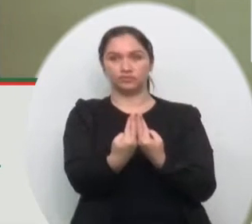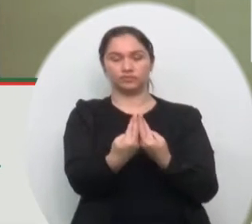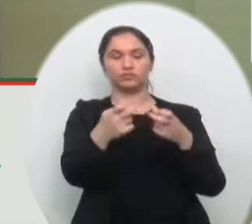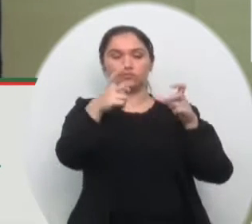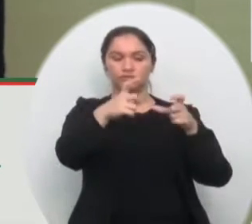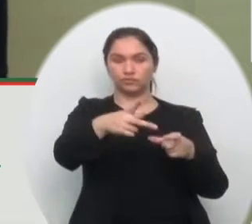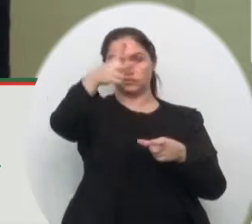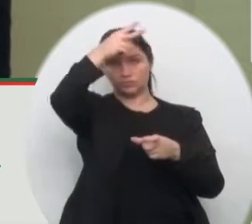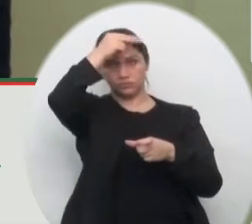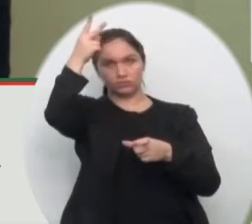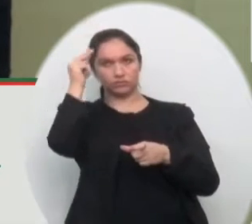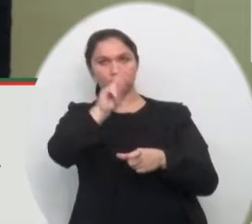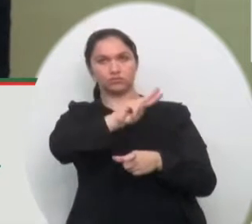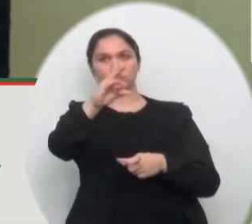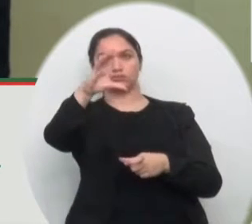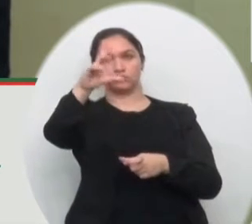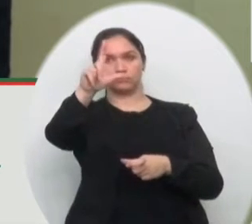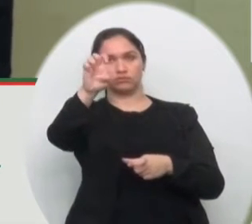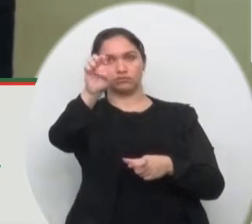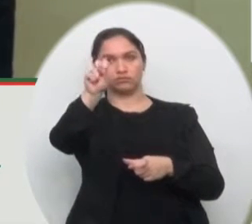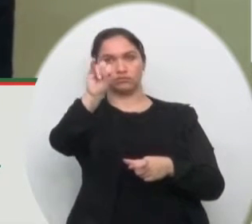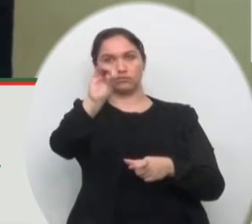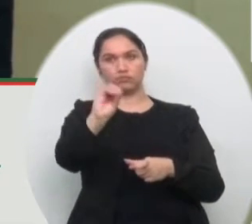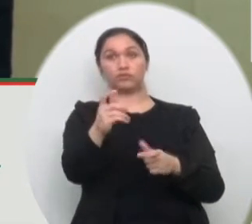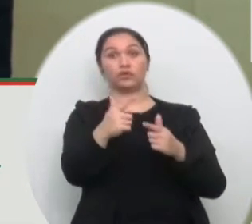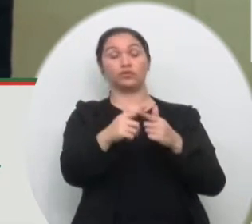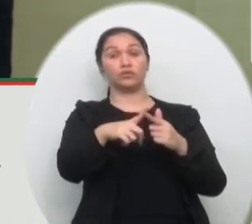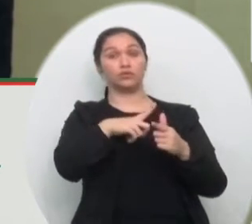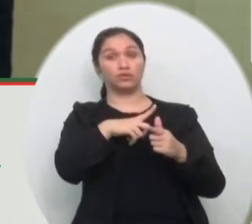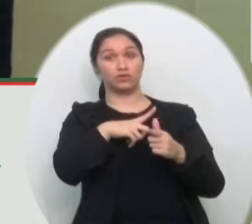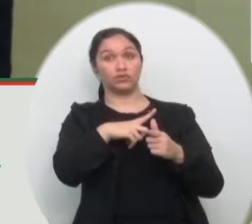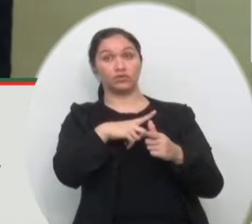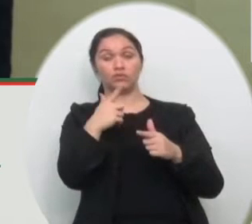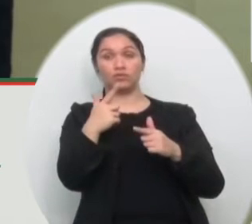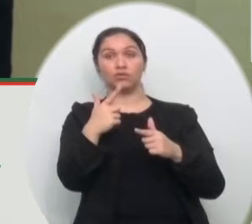Clécio Salvaro, porque nós tínhamos um problema de mau cheiro com a relação